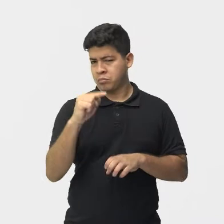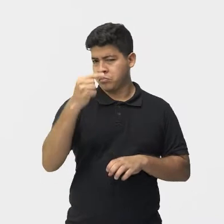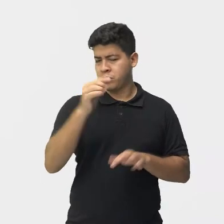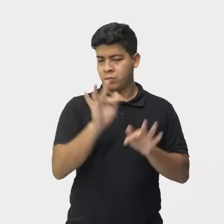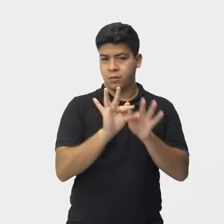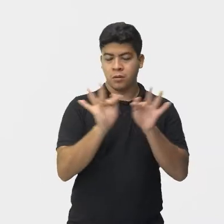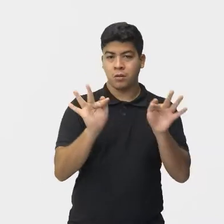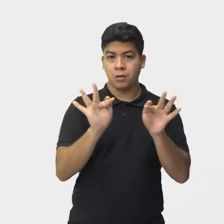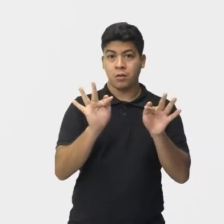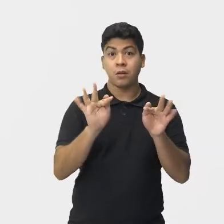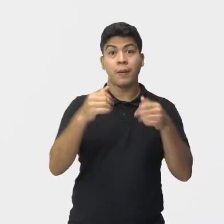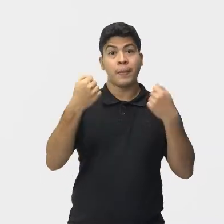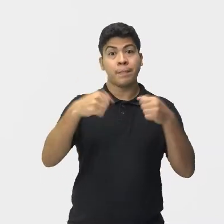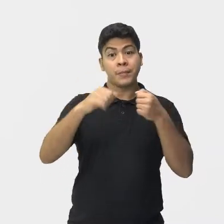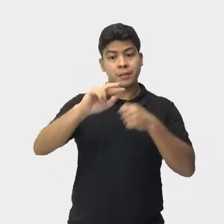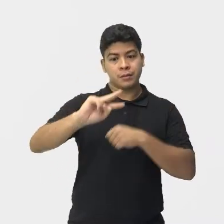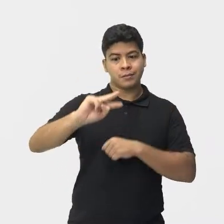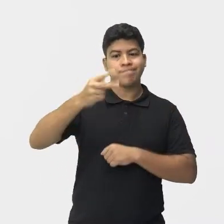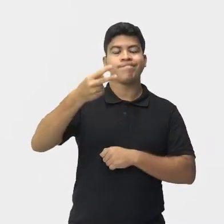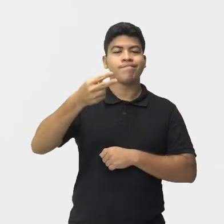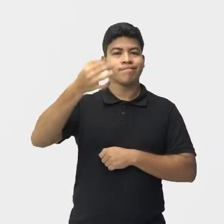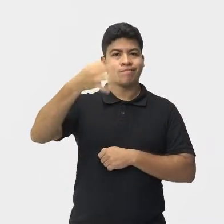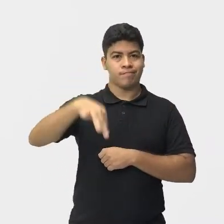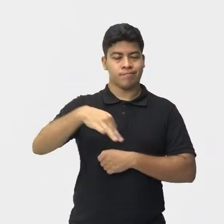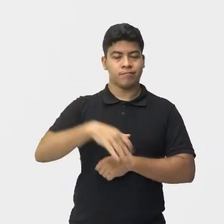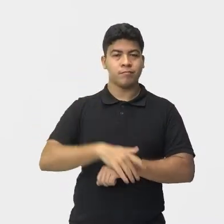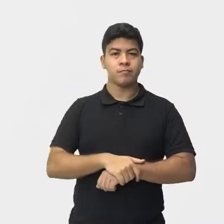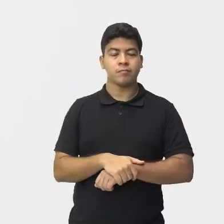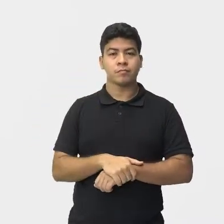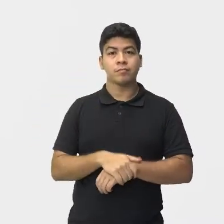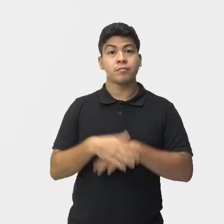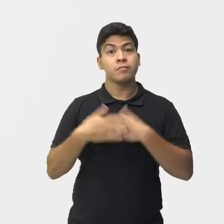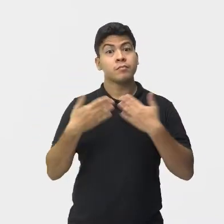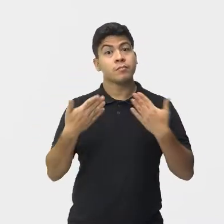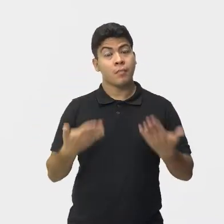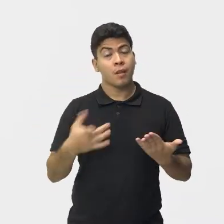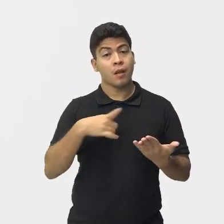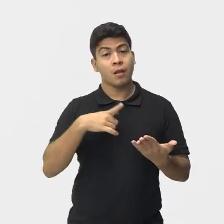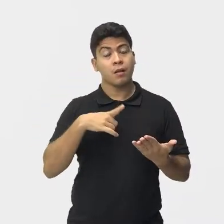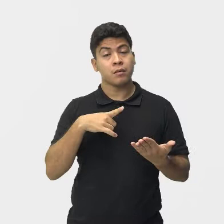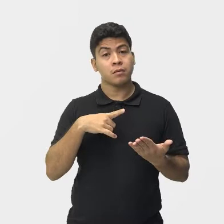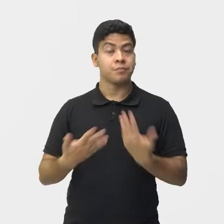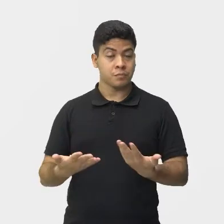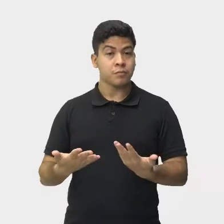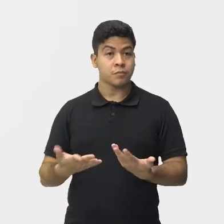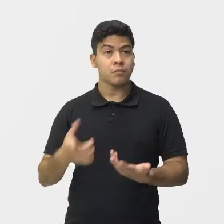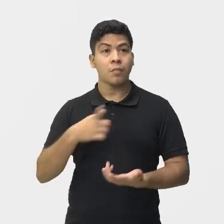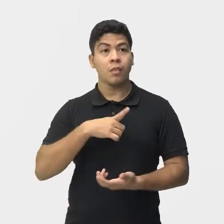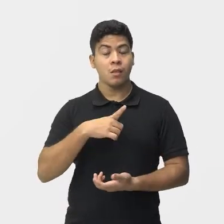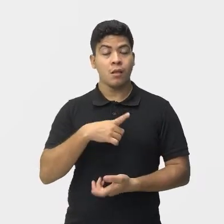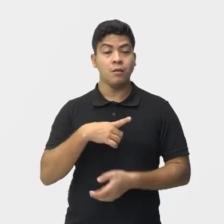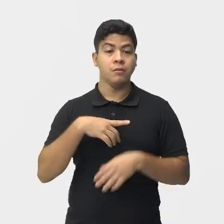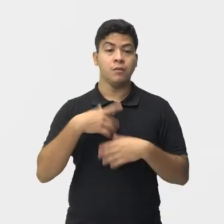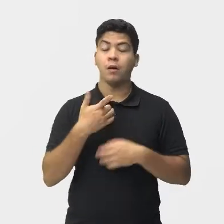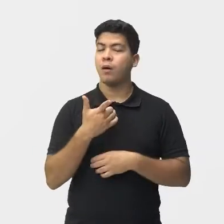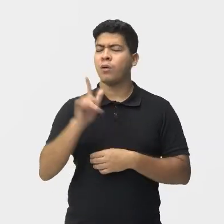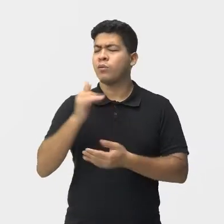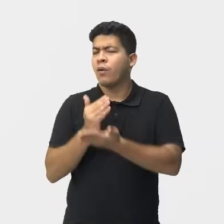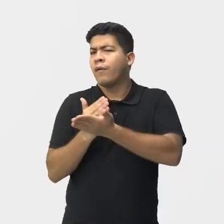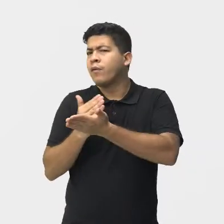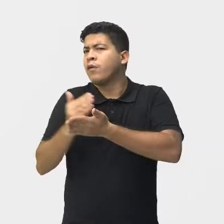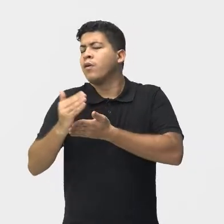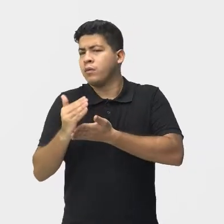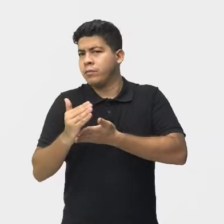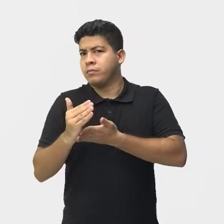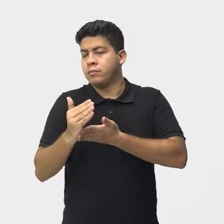está elevada ao quadrado, tá certo? Muito bem. Além disso, nós vamos agora começar